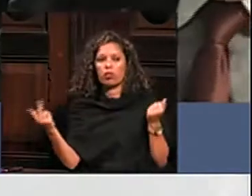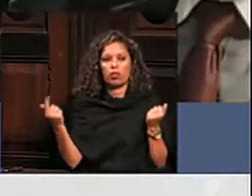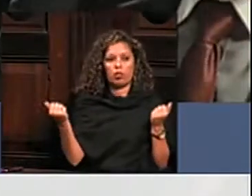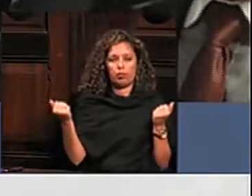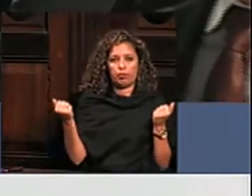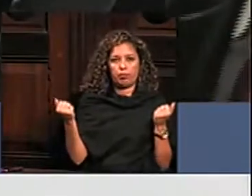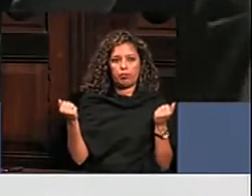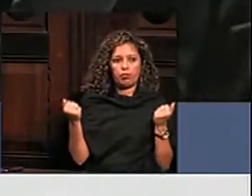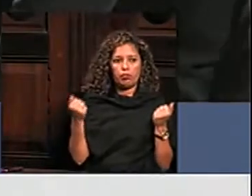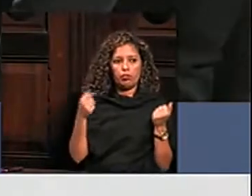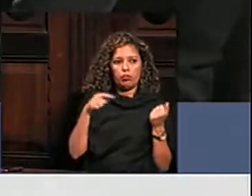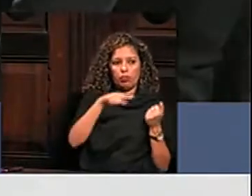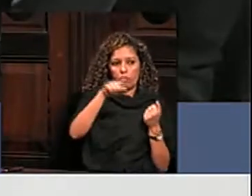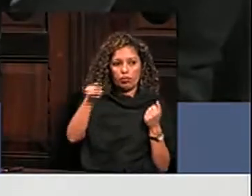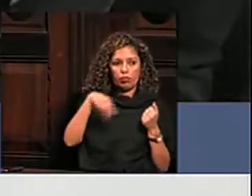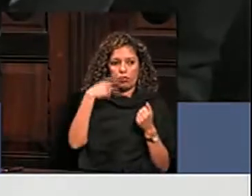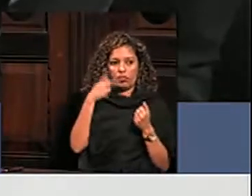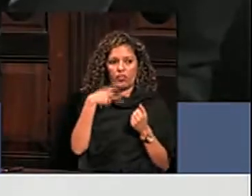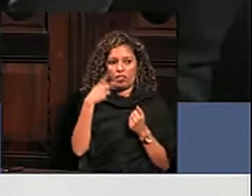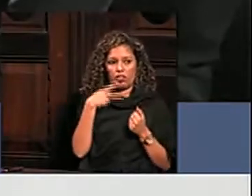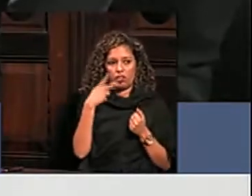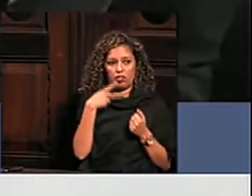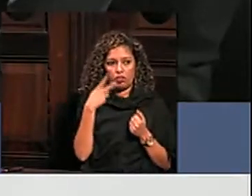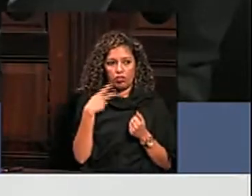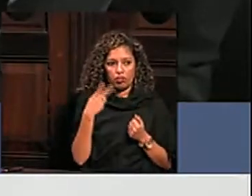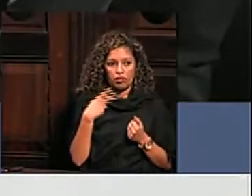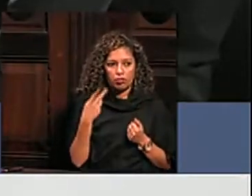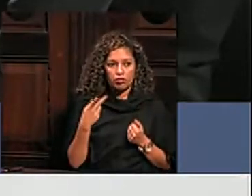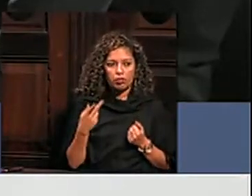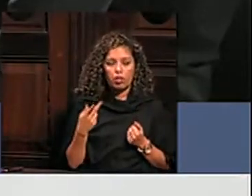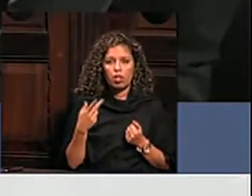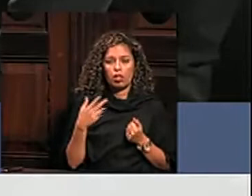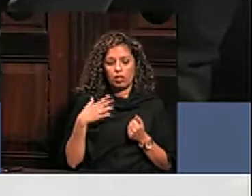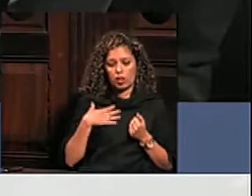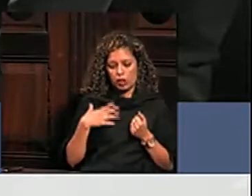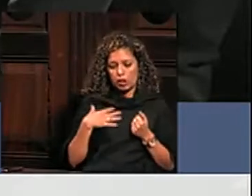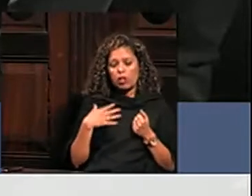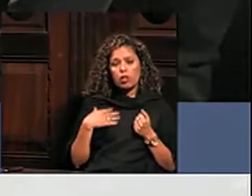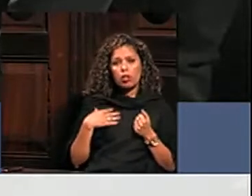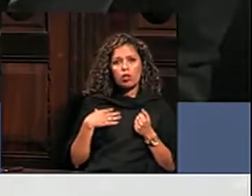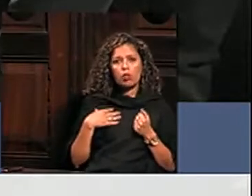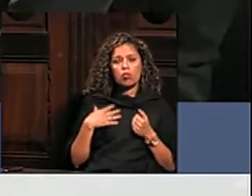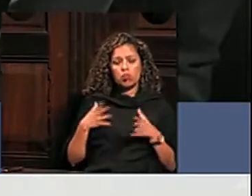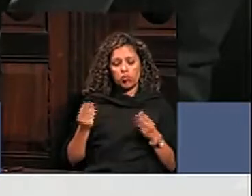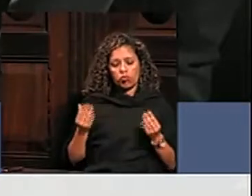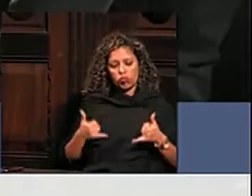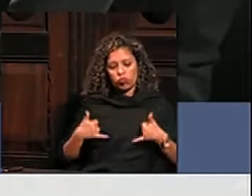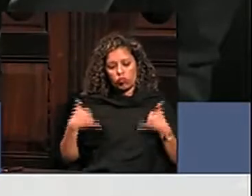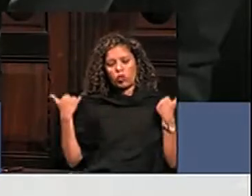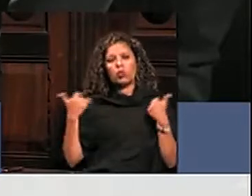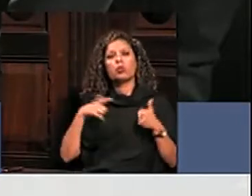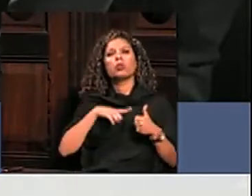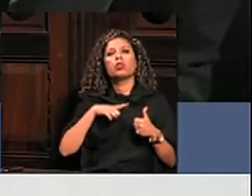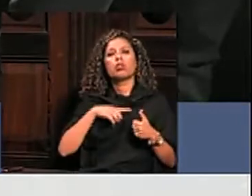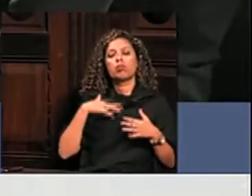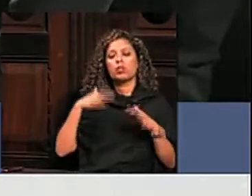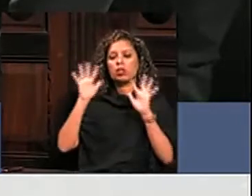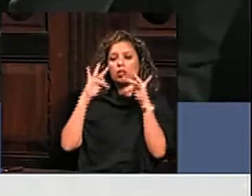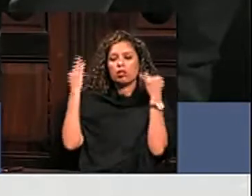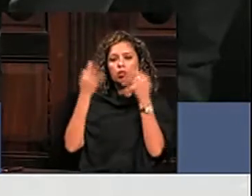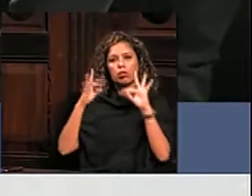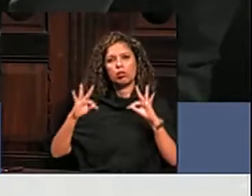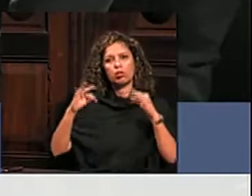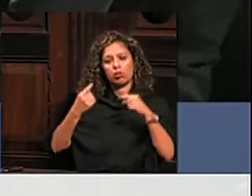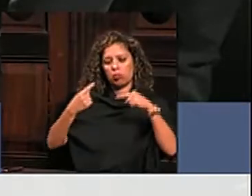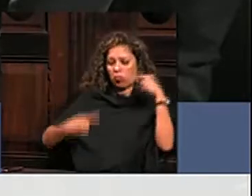presidente, que tenho muito orgulho de ser filho da vereadora Rosa Fernandes e neto do saudoso deputado Pedro Fernandes. Me elegi na minha primeiro mandato